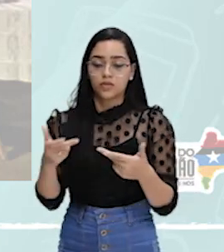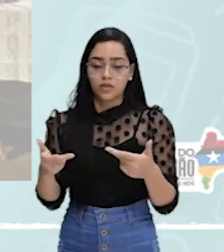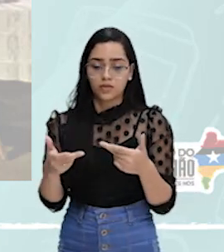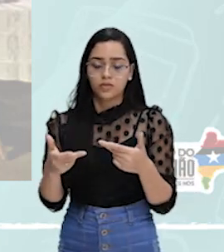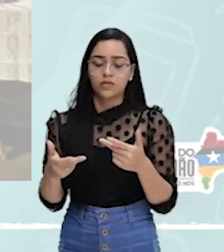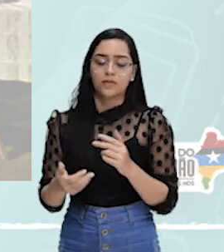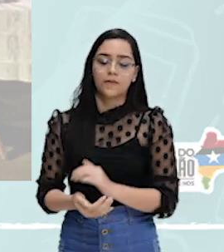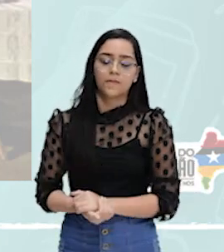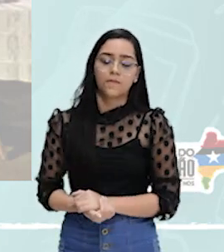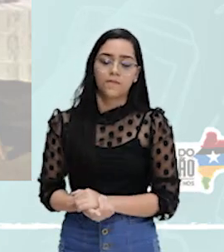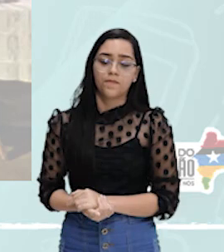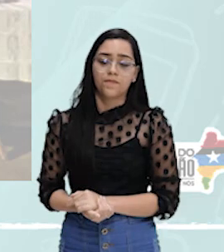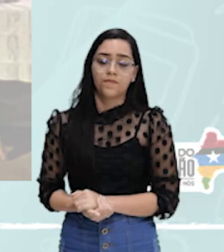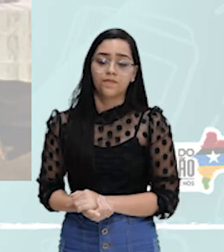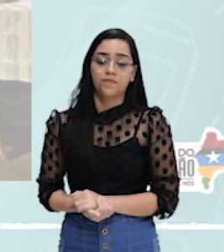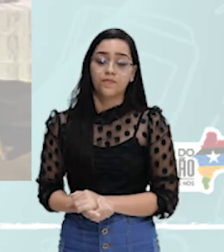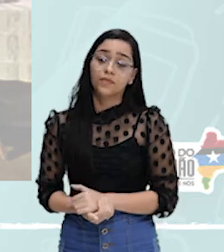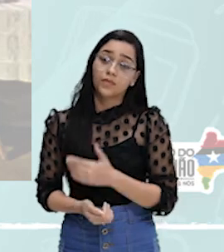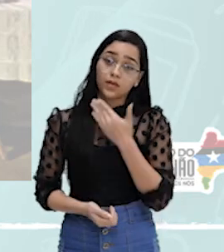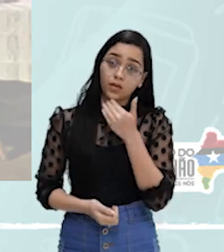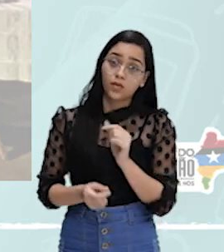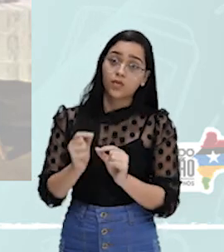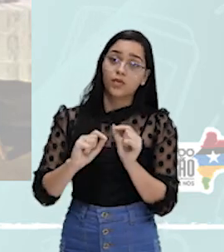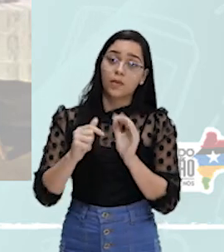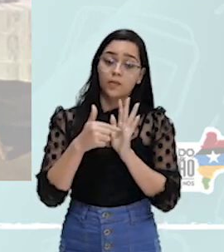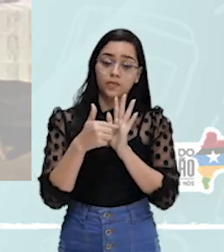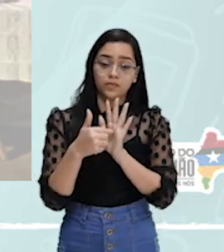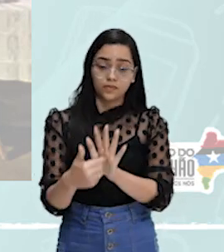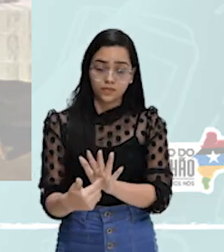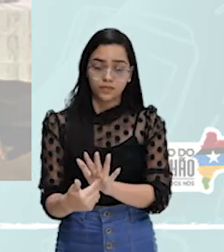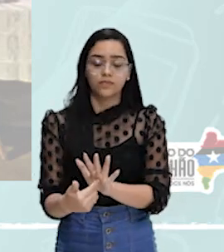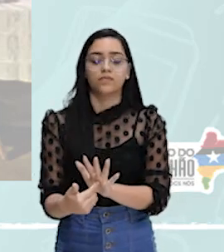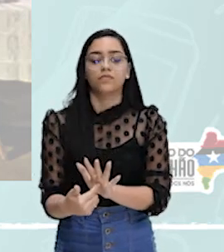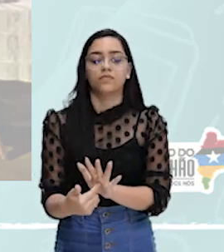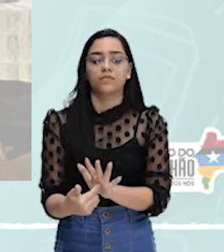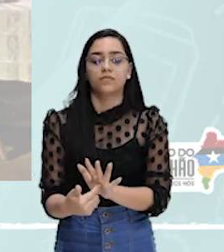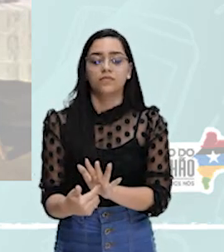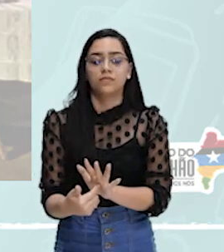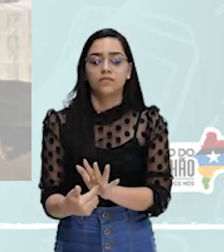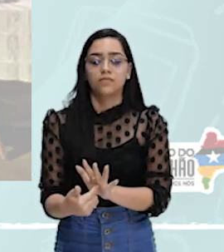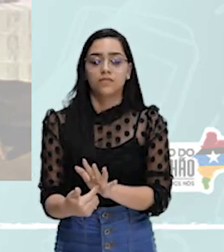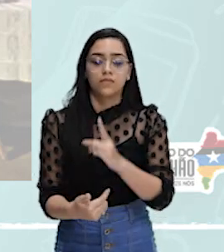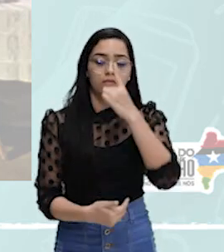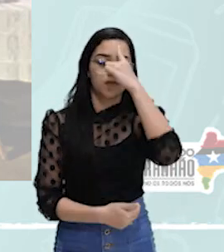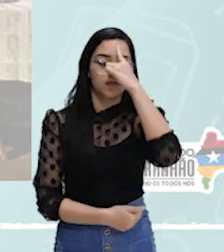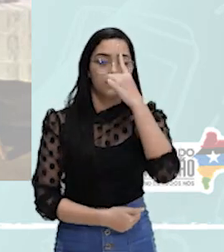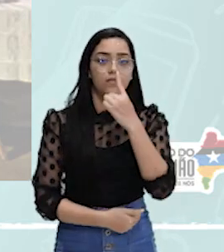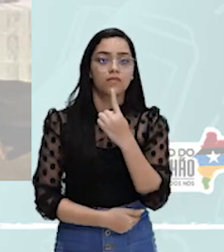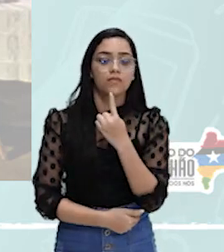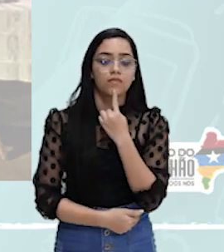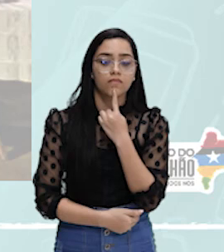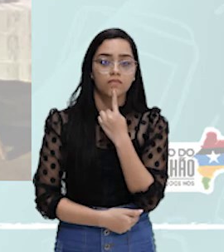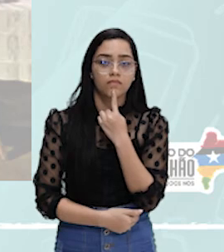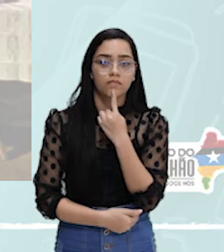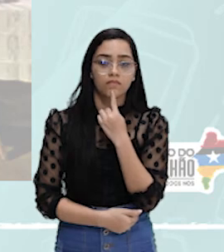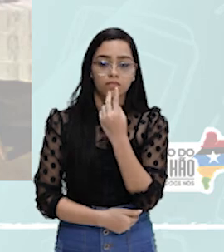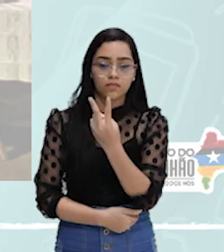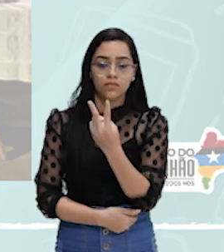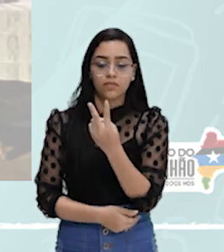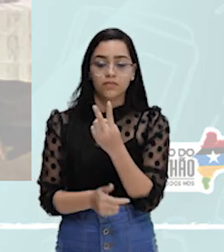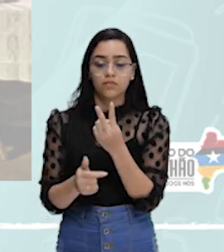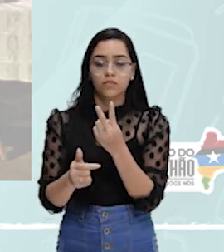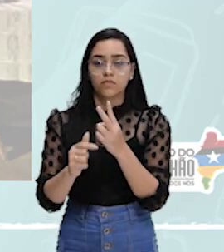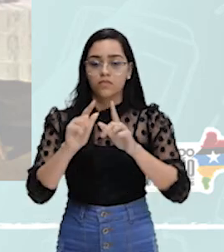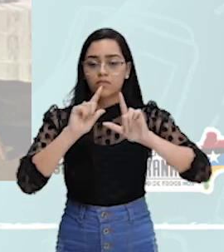renascimento cultural, nada melhor do que nós mostrarmos a ilustração de duas grandes